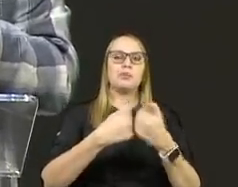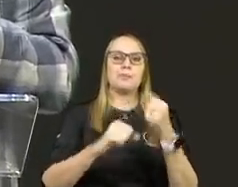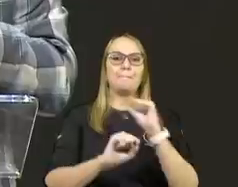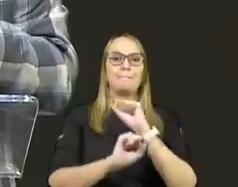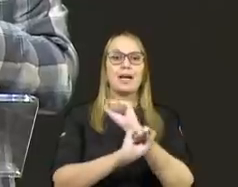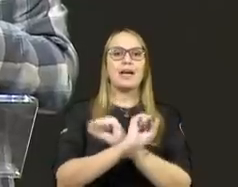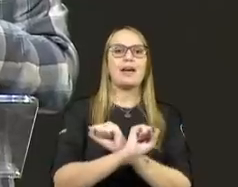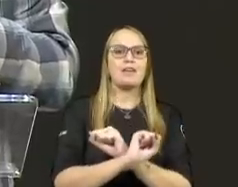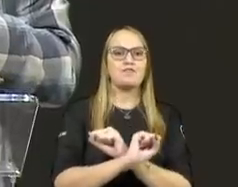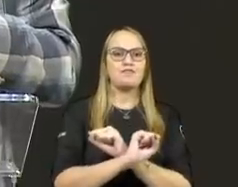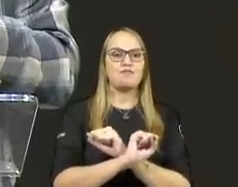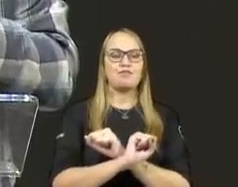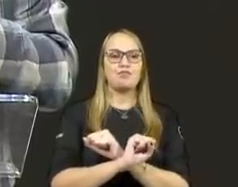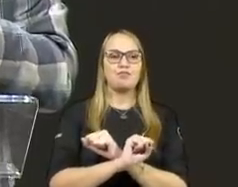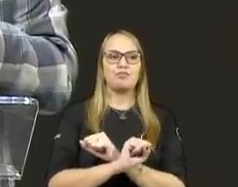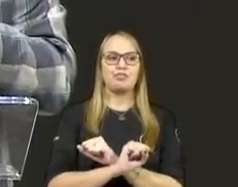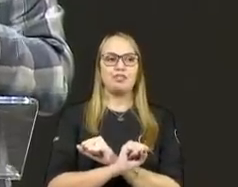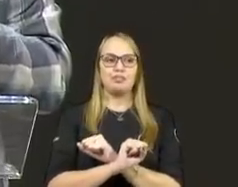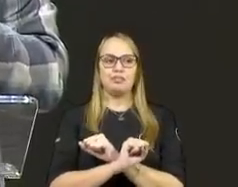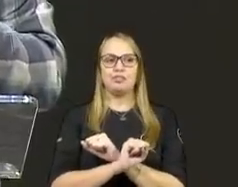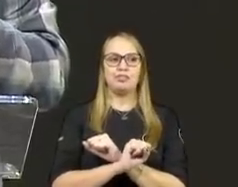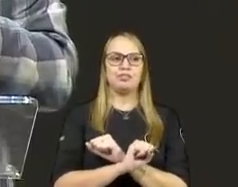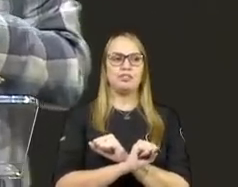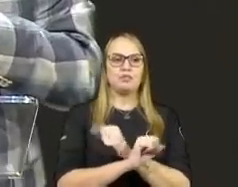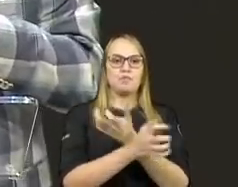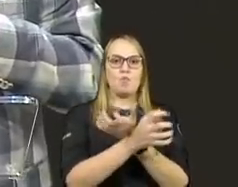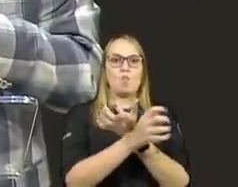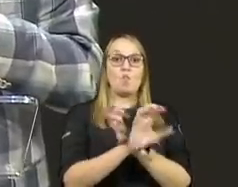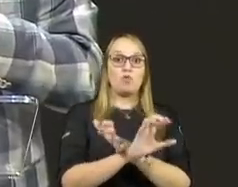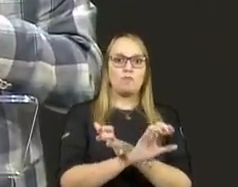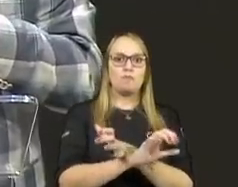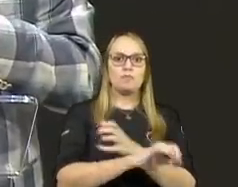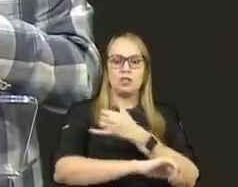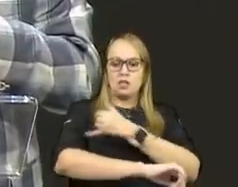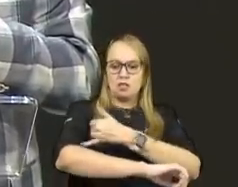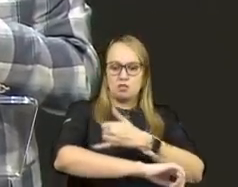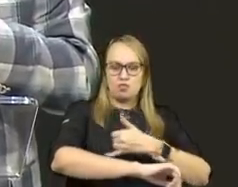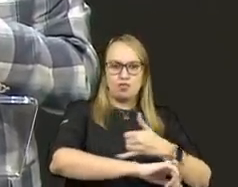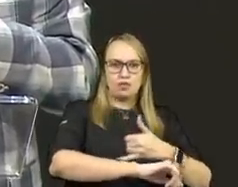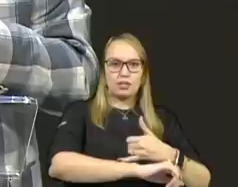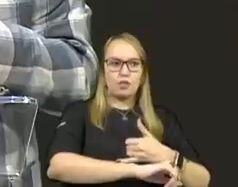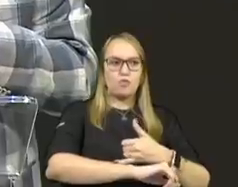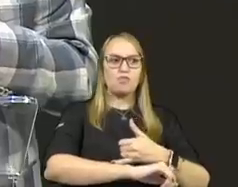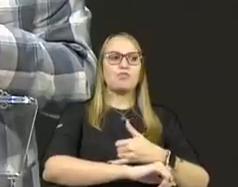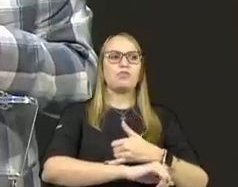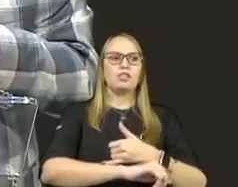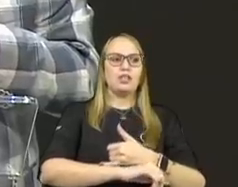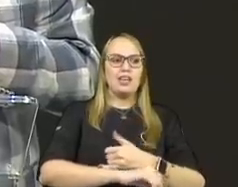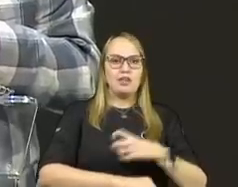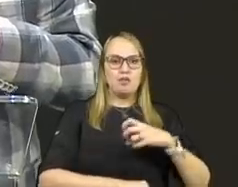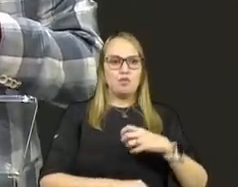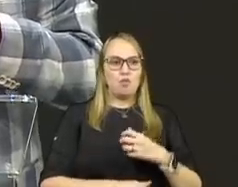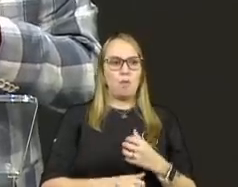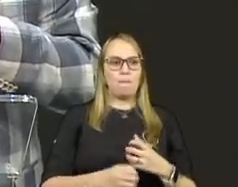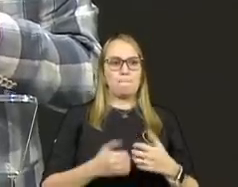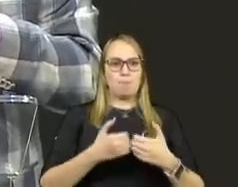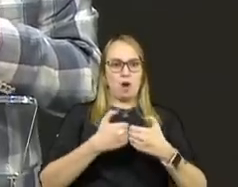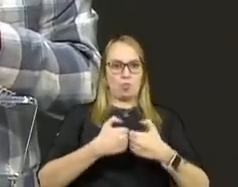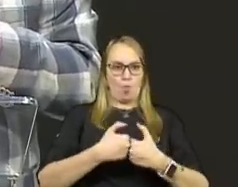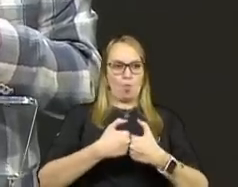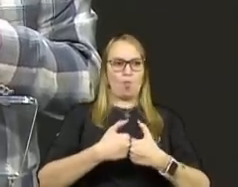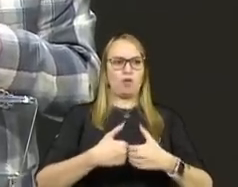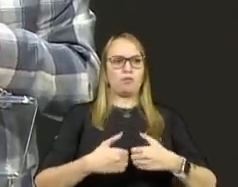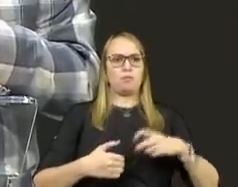em seco no meio do Jordão, e todo Israel passou em seco até